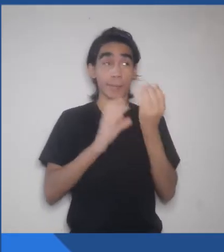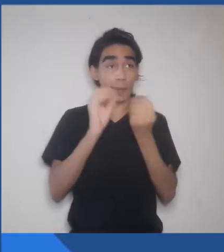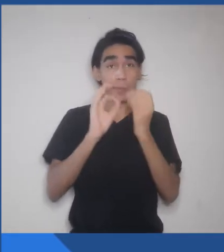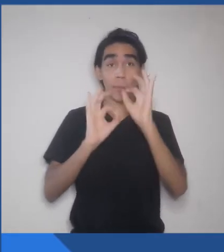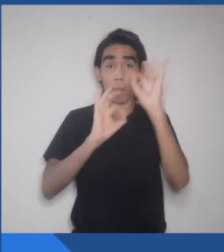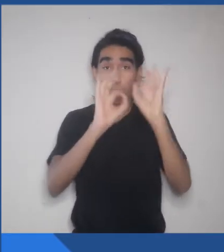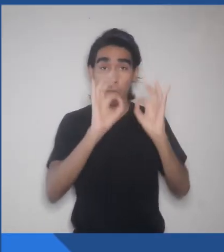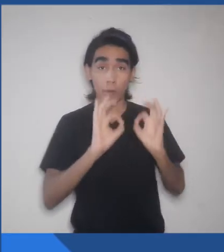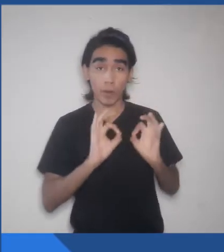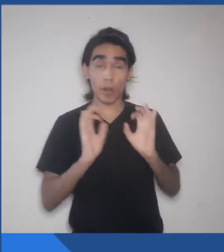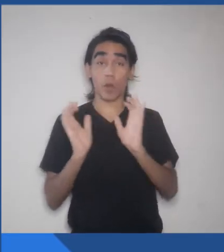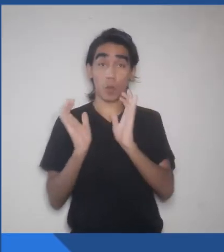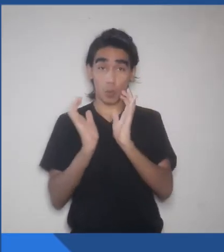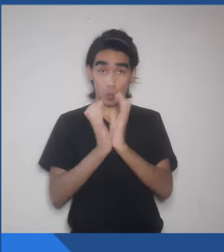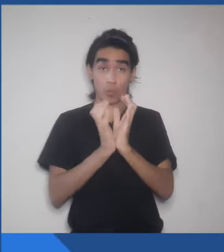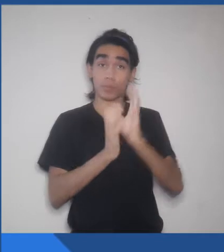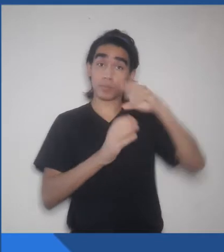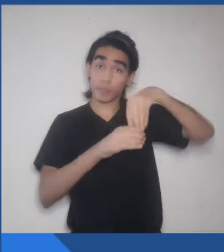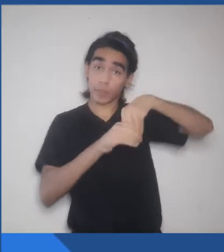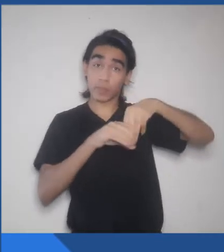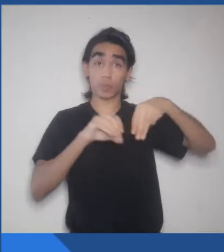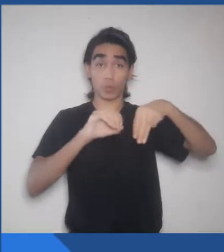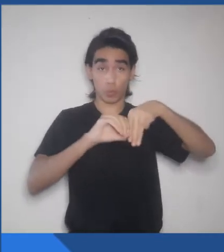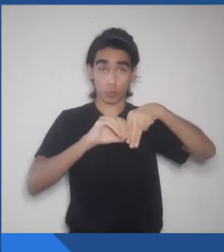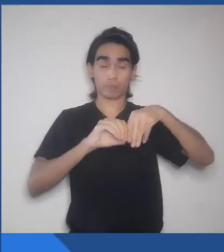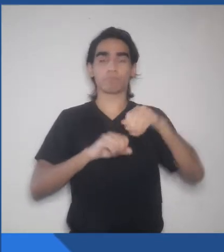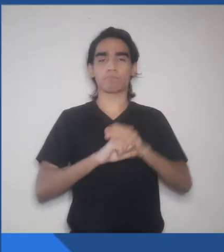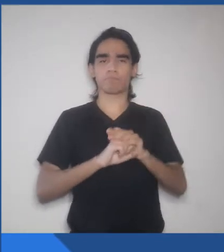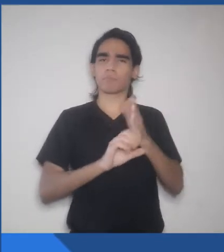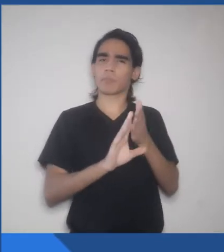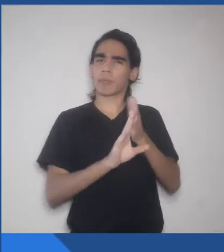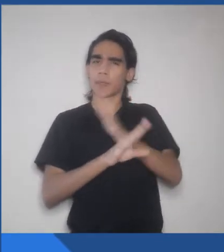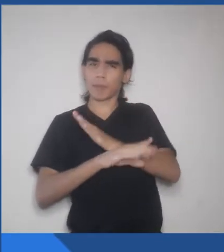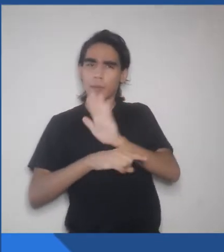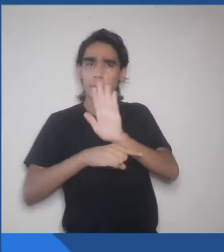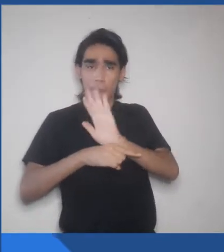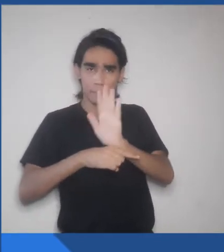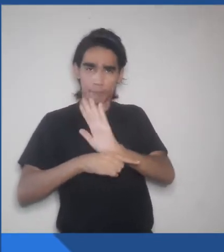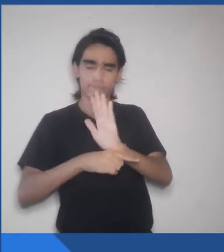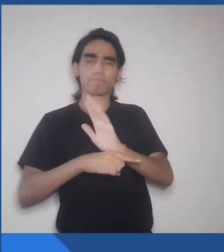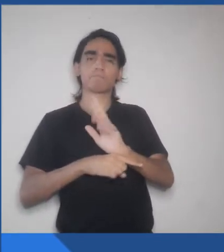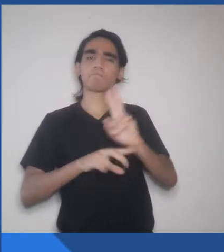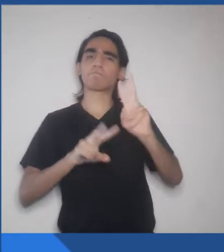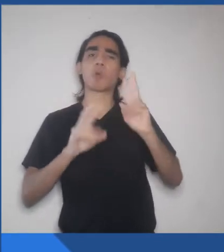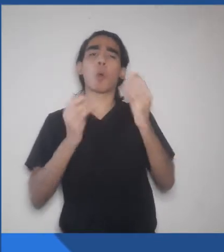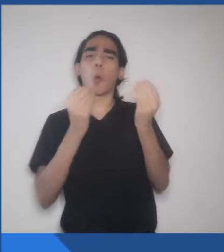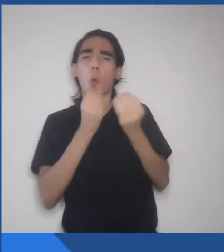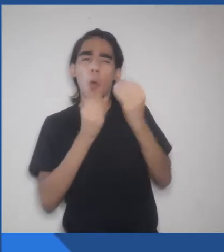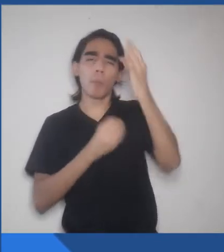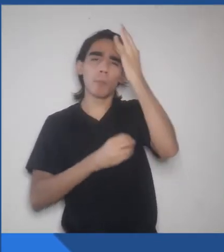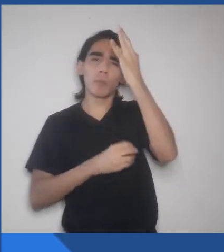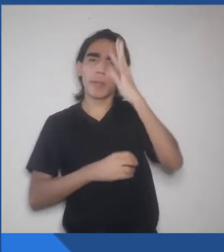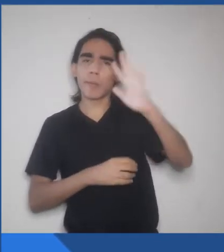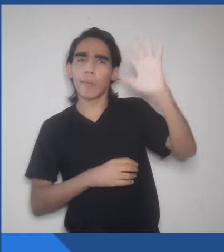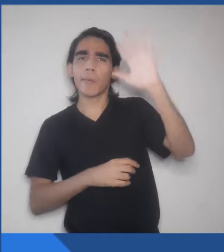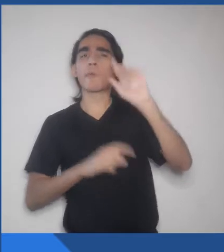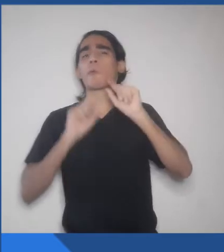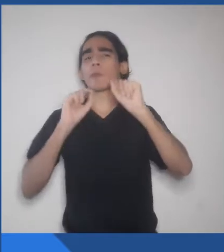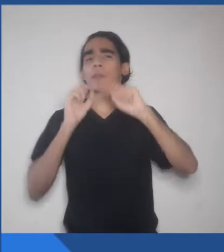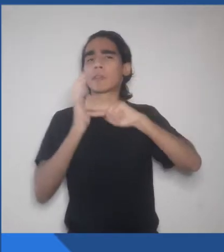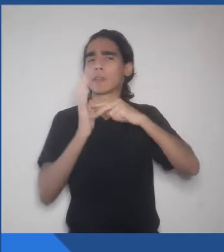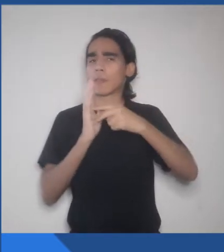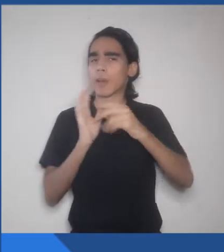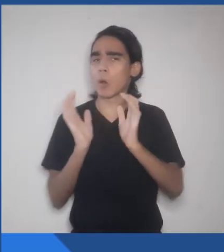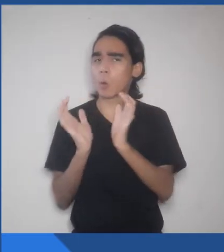grupos aqui na sala de aula virtual do Moodle. No vídeo anterior a gente abordou a teoria dos grupos, o que são